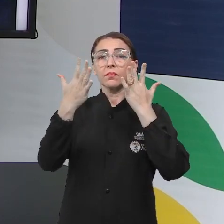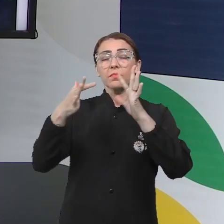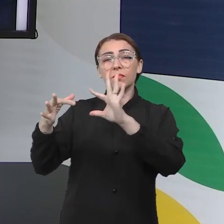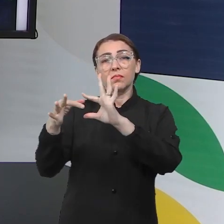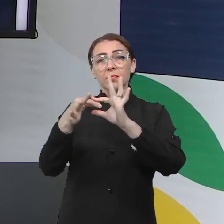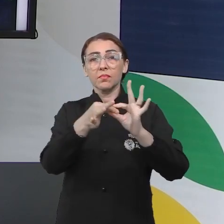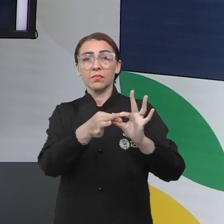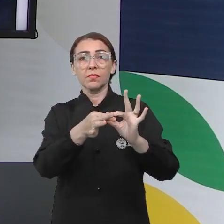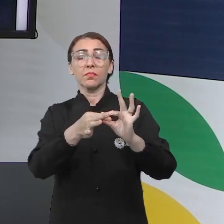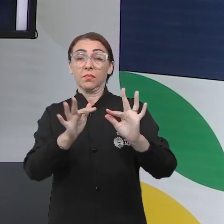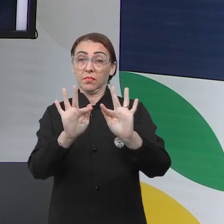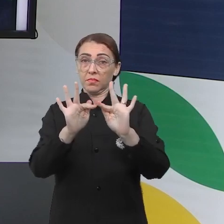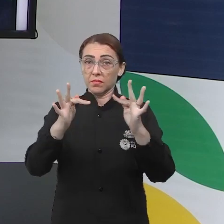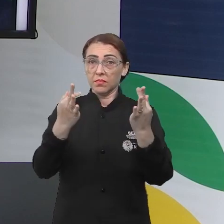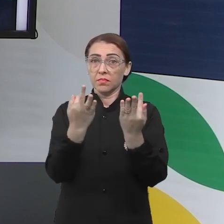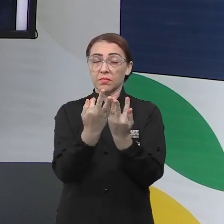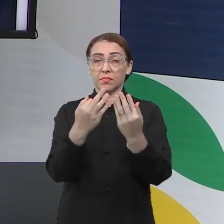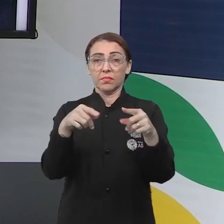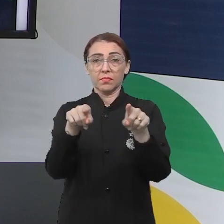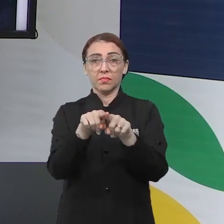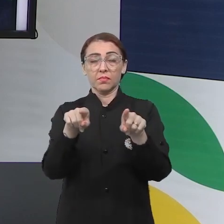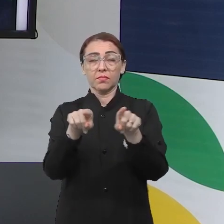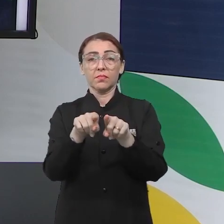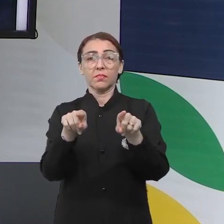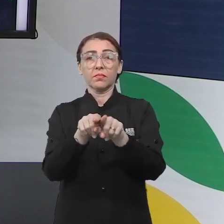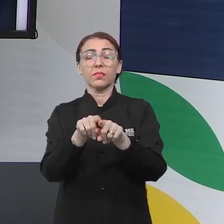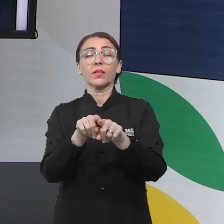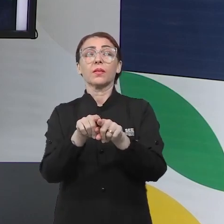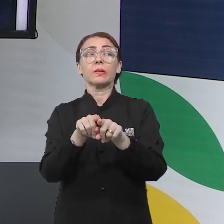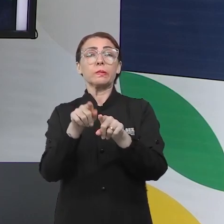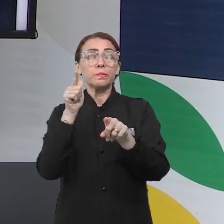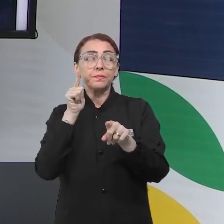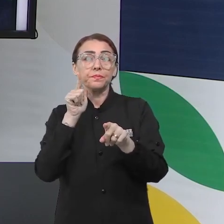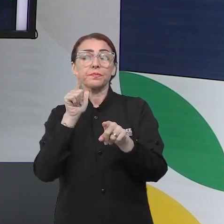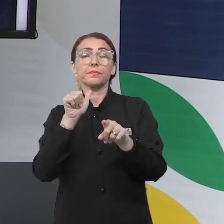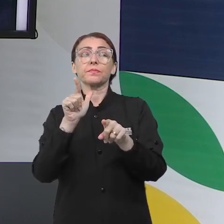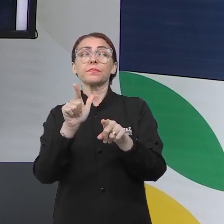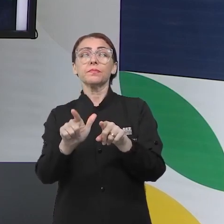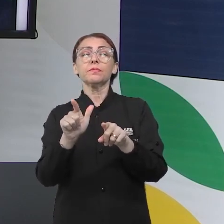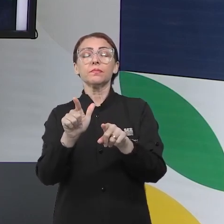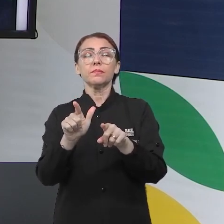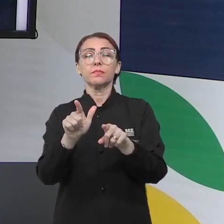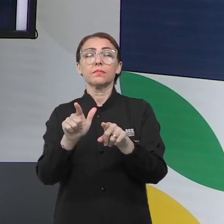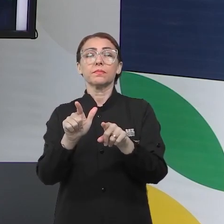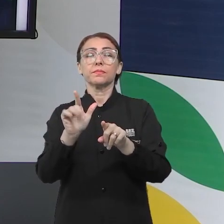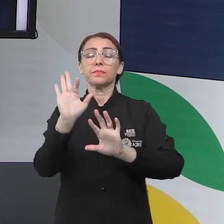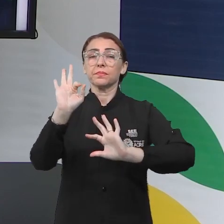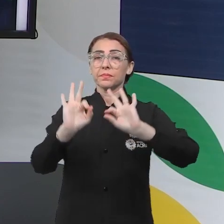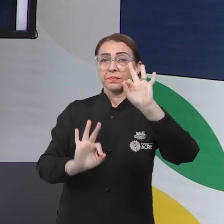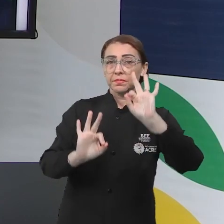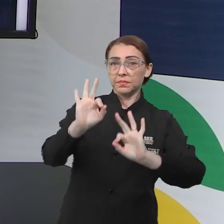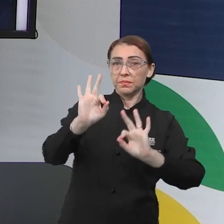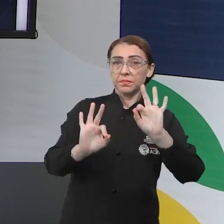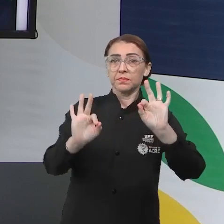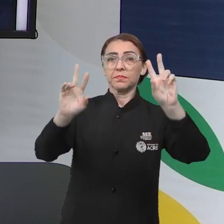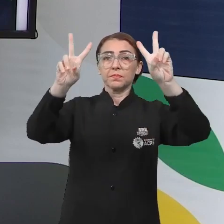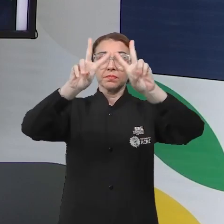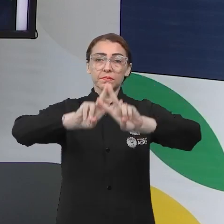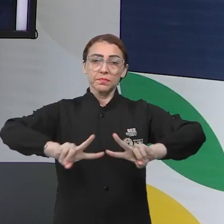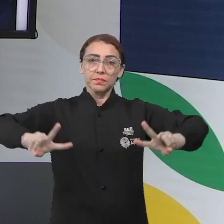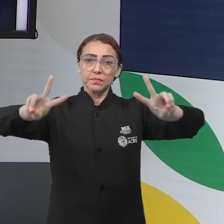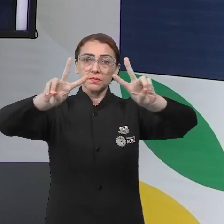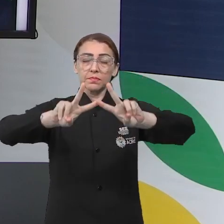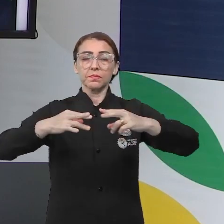do seu contexto familiar, para então conseguir construir uma visualidade